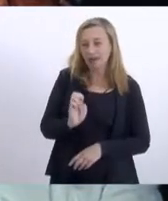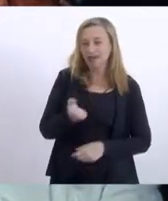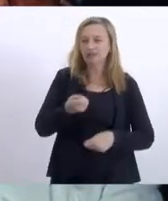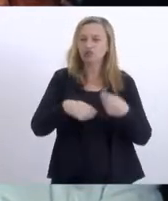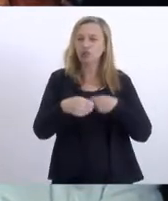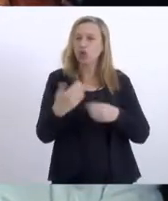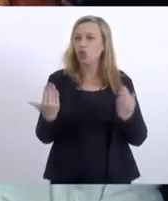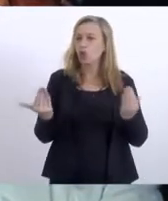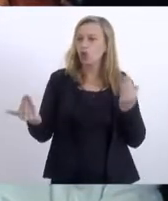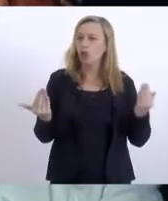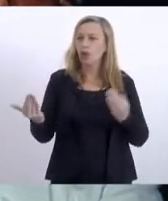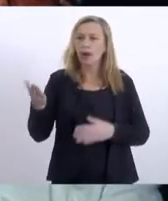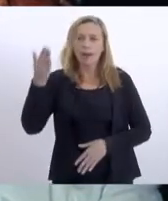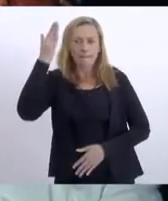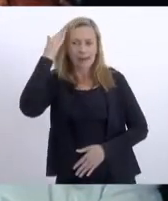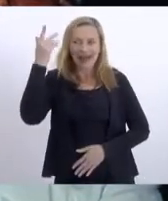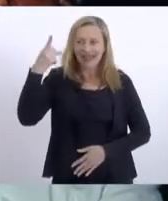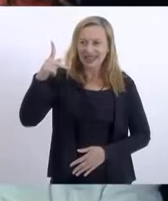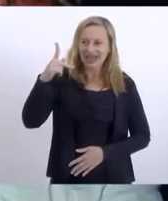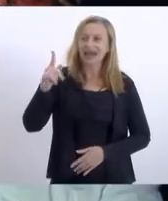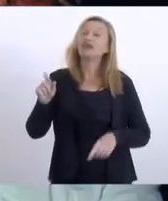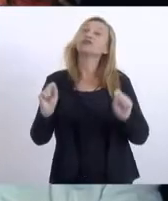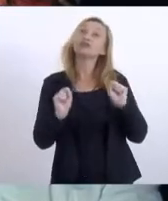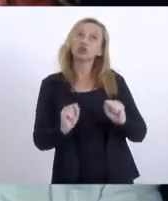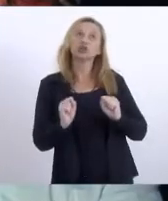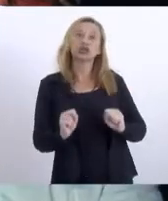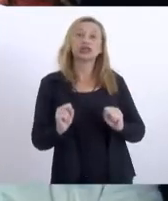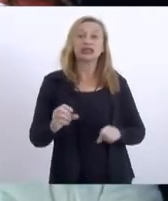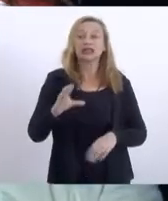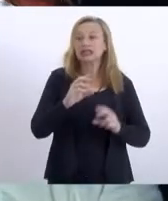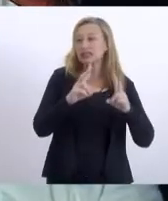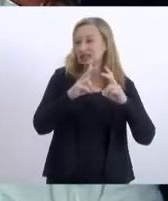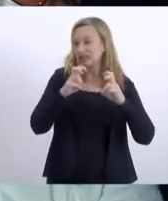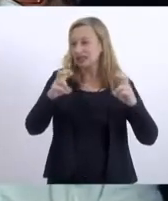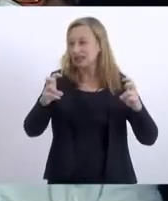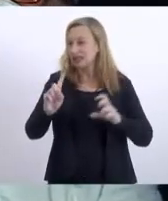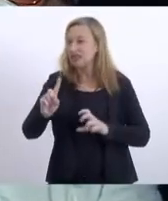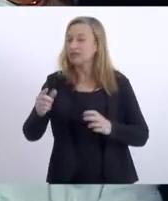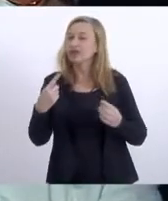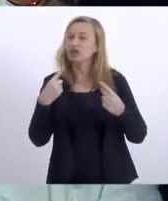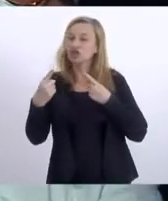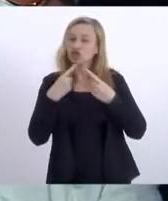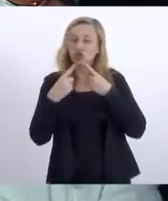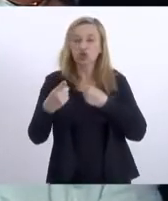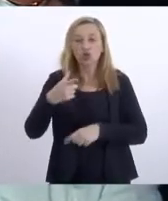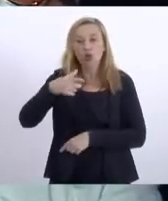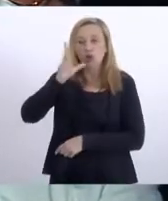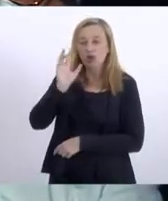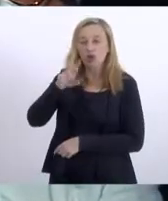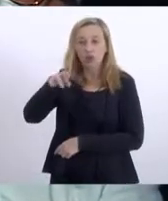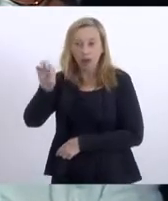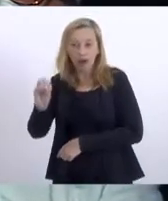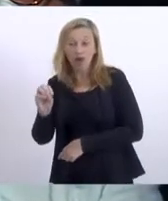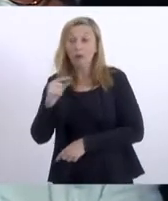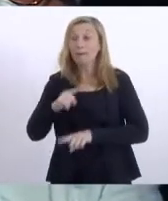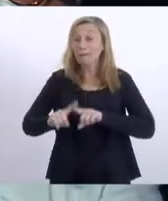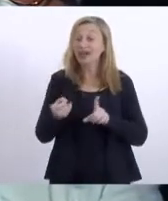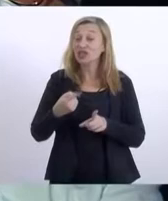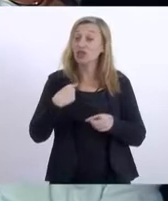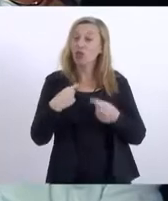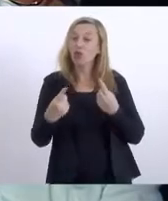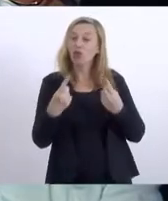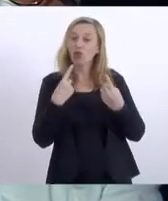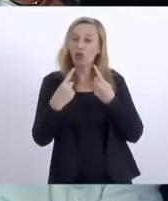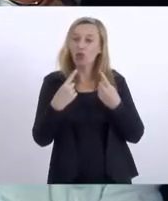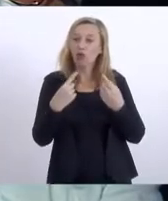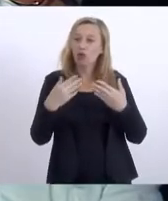uma comparação com o Paraná, eu podia fazer uma comparação com Santa Catarina, eu estava até discutindo isso ontem com o Mauro, mas eu vou fazer uma comparação do Estado do Rio de